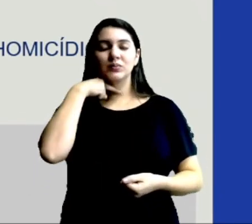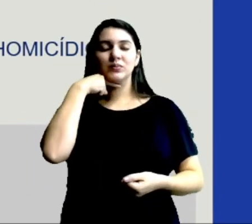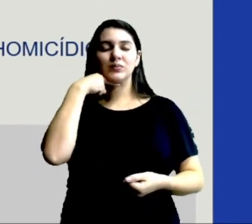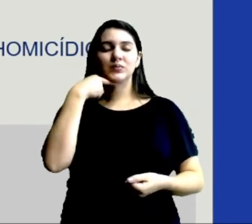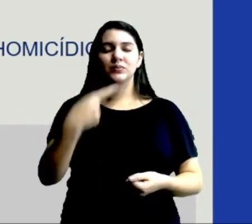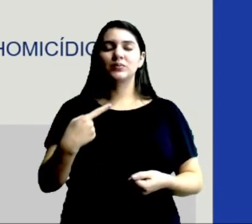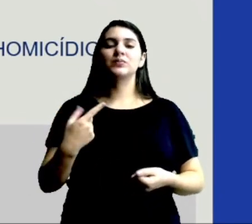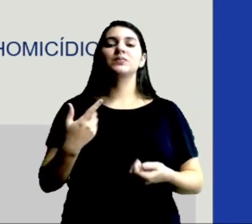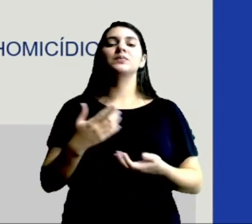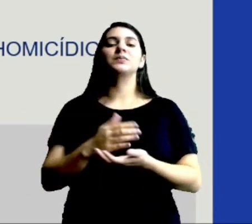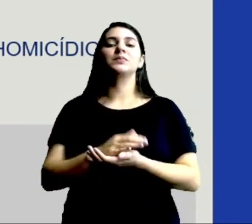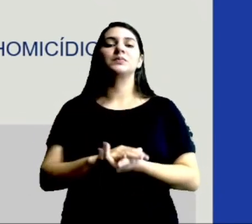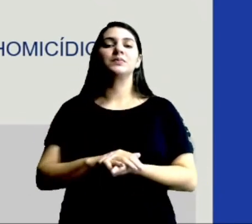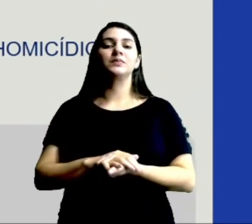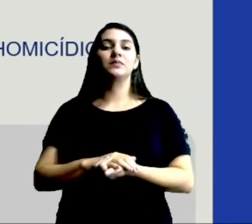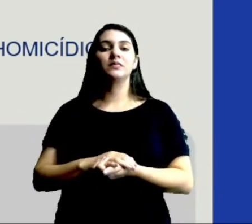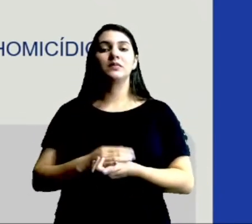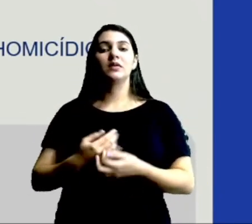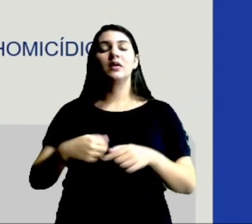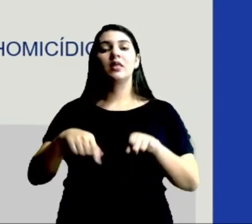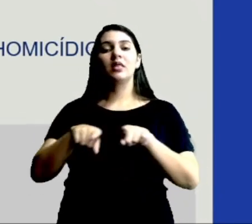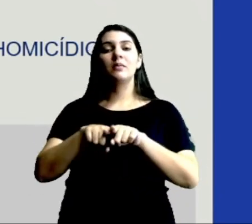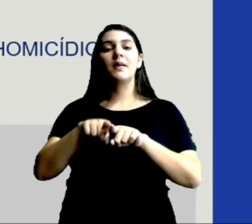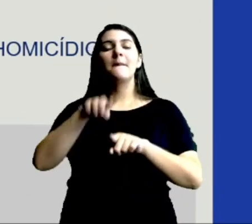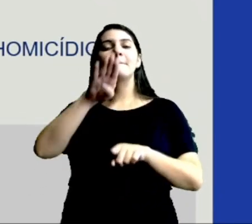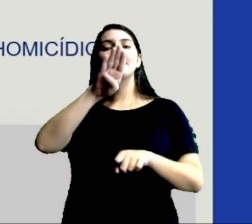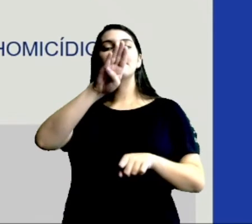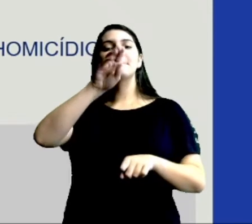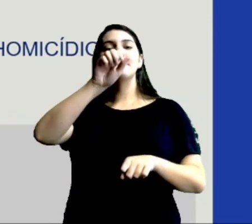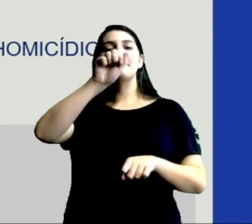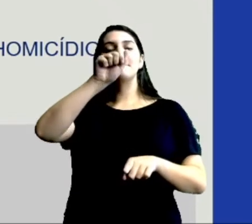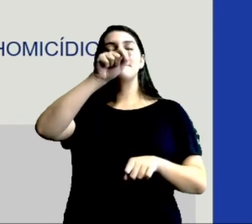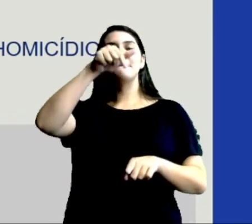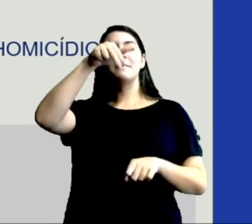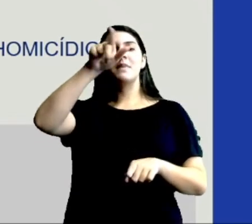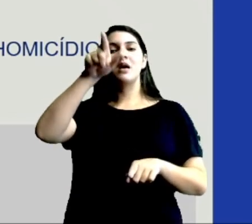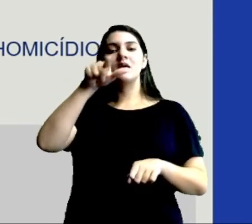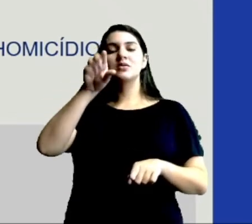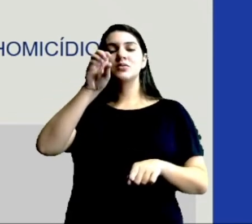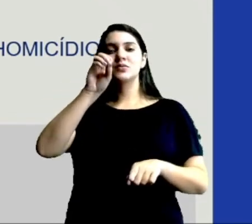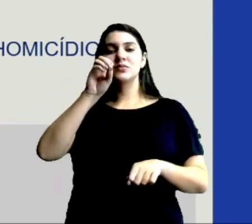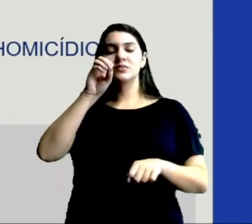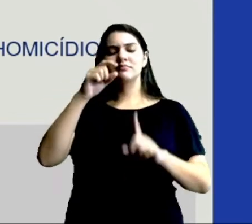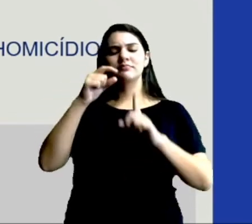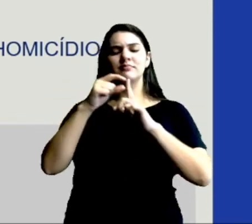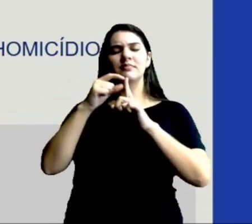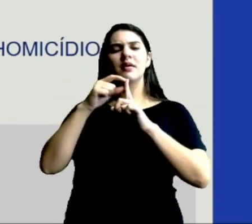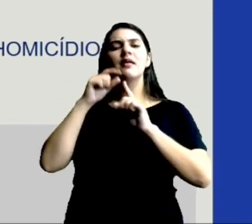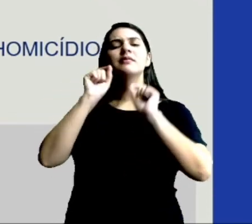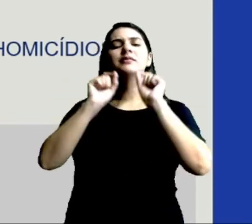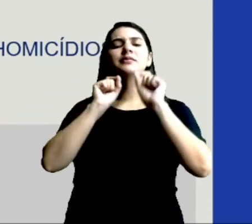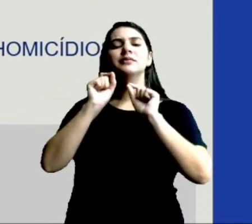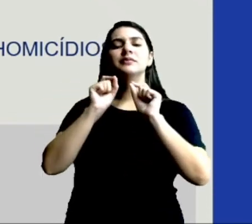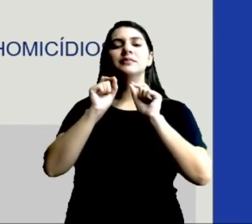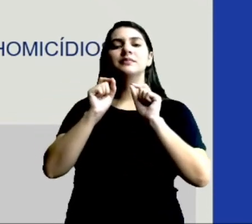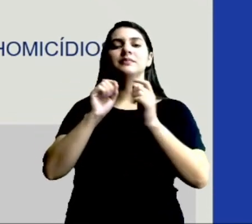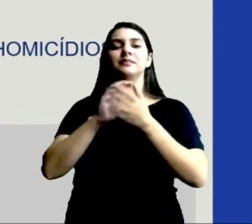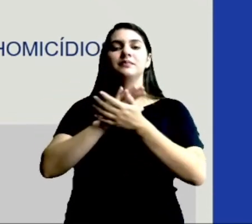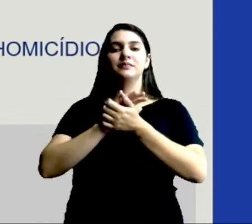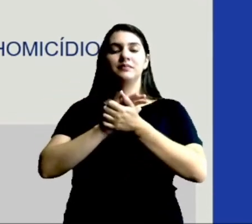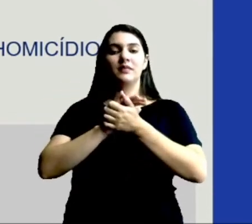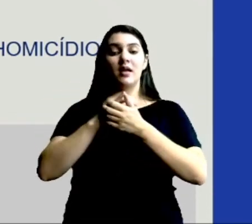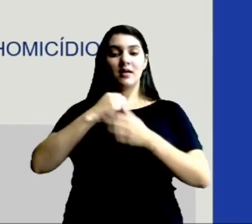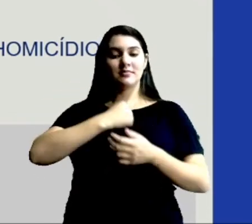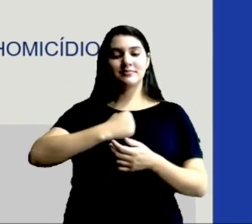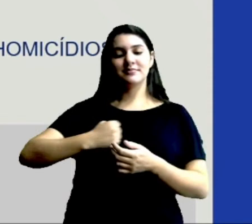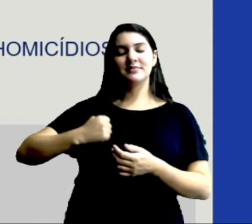totalmente exaustos. E banzo, o que seria banzo? Banzo é uma palavra que se destaca por a